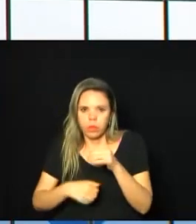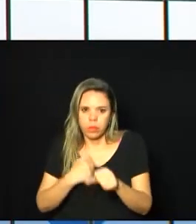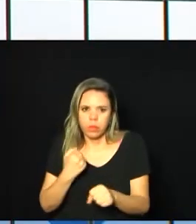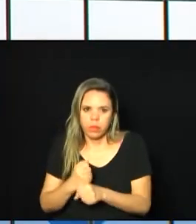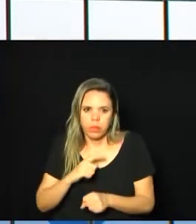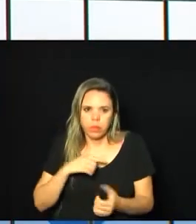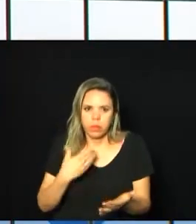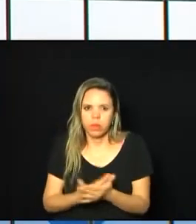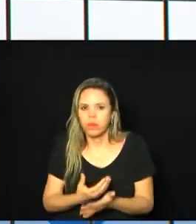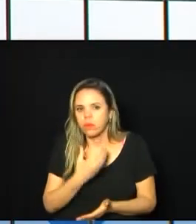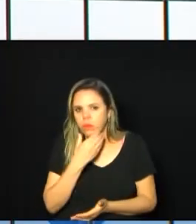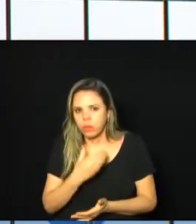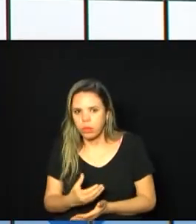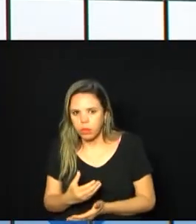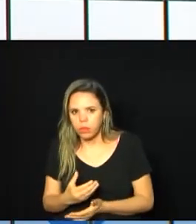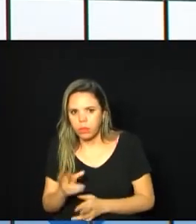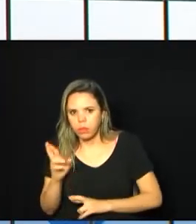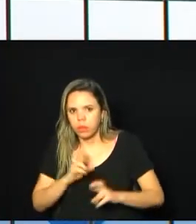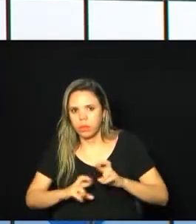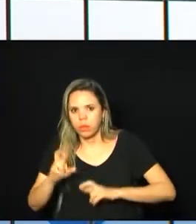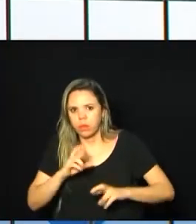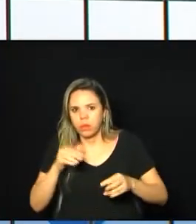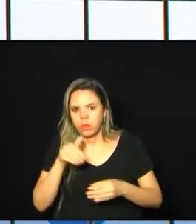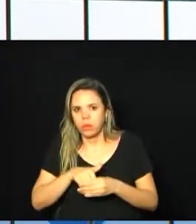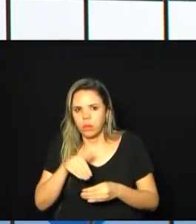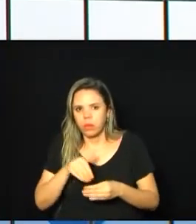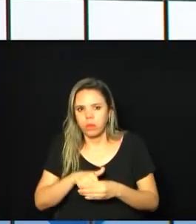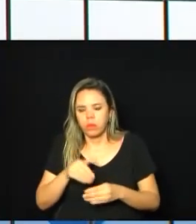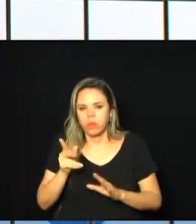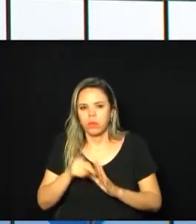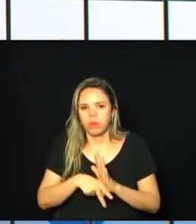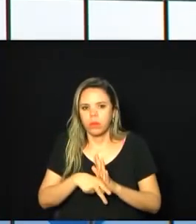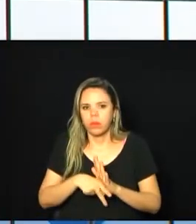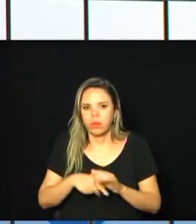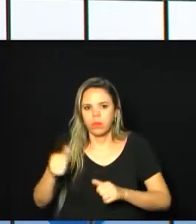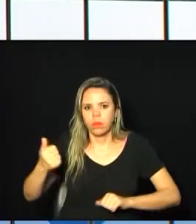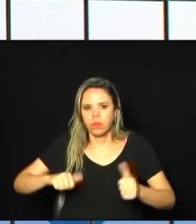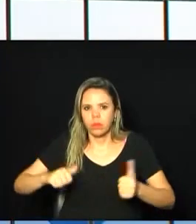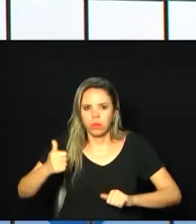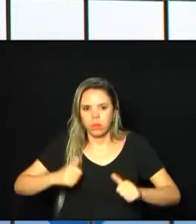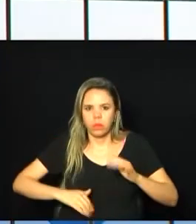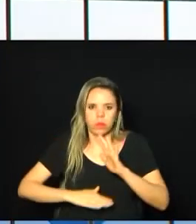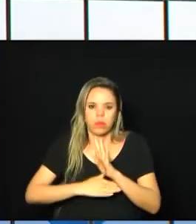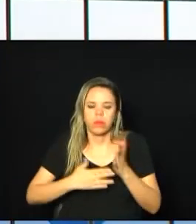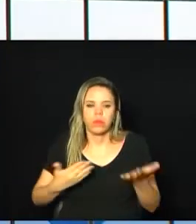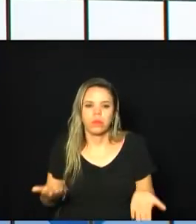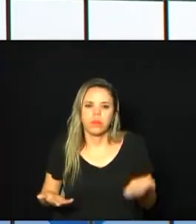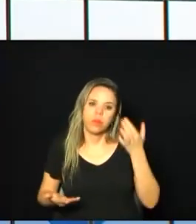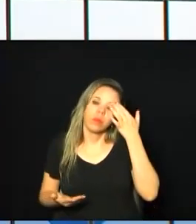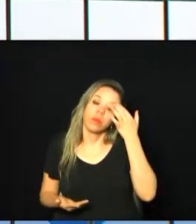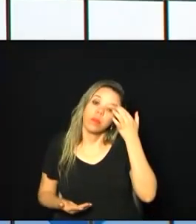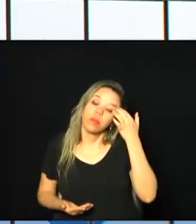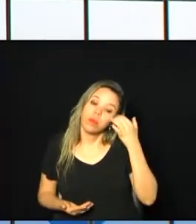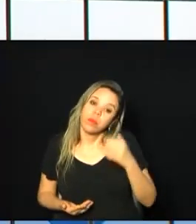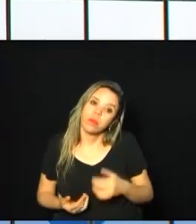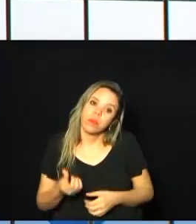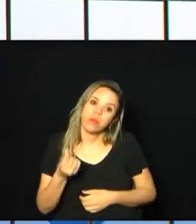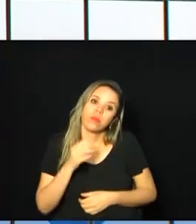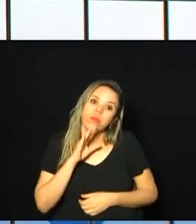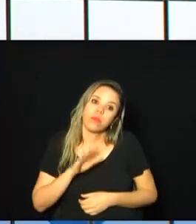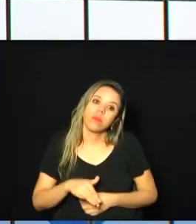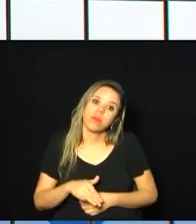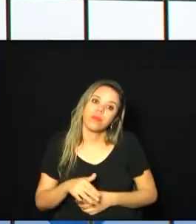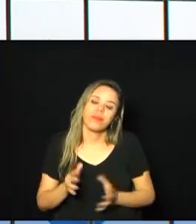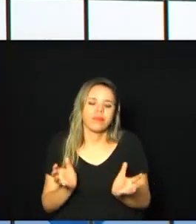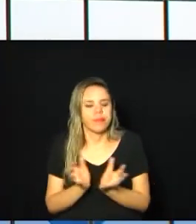tem até dezembro para análise e votação dos projetos que tramitam no Legislativo. E aí, às 6h da